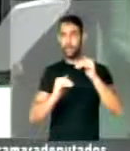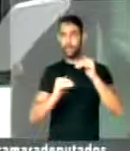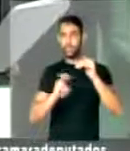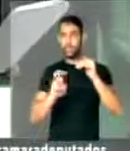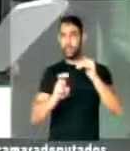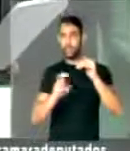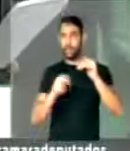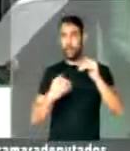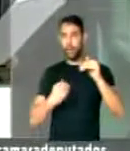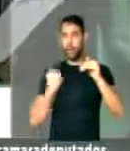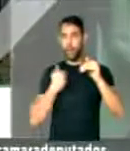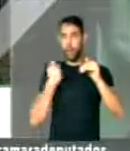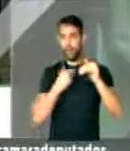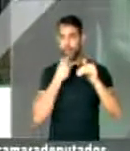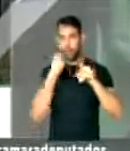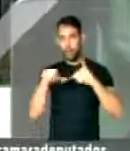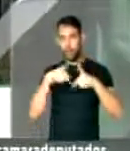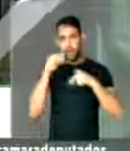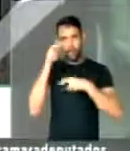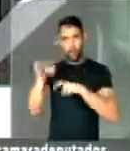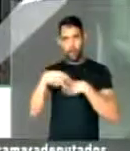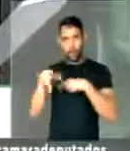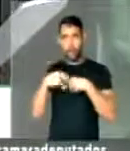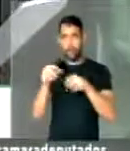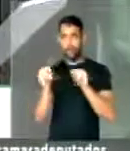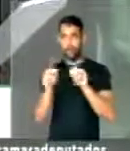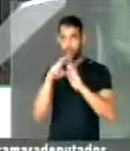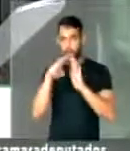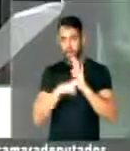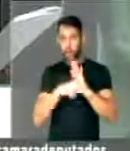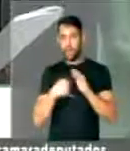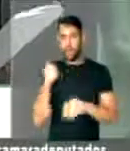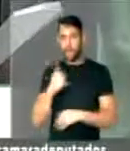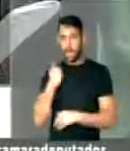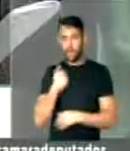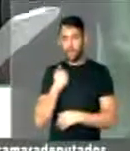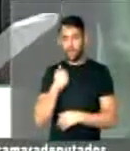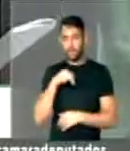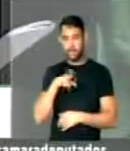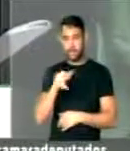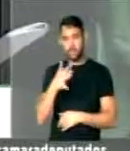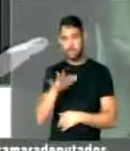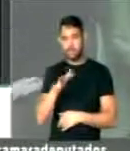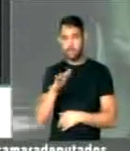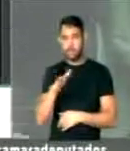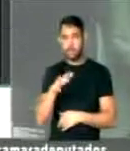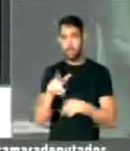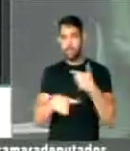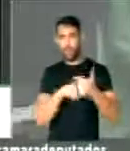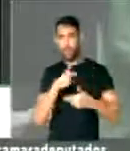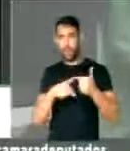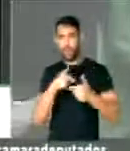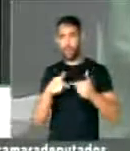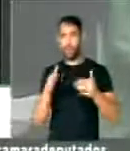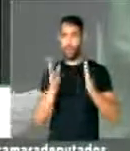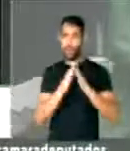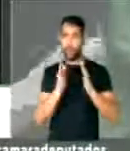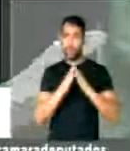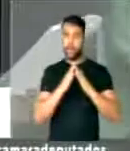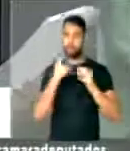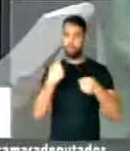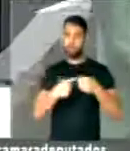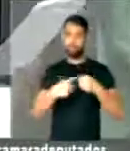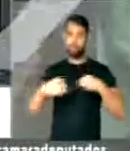anos para a aposentadoria do trabalhador rural, estabelecendo idade mínima equivalente ao trabalhador urbano,